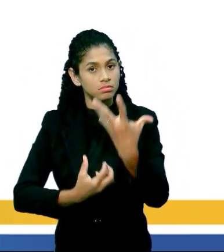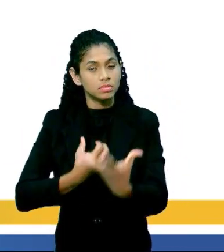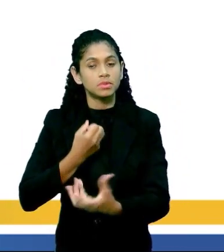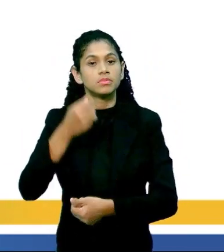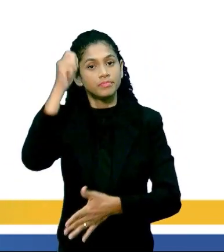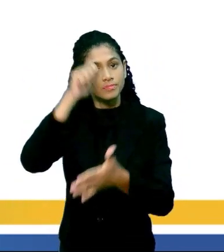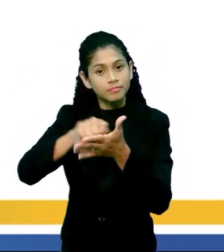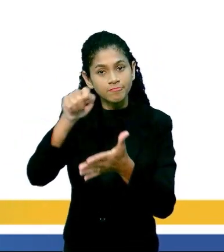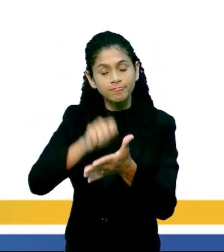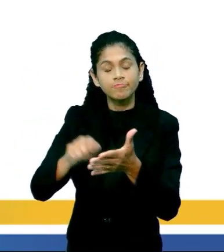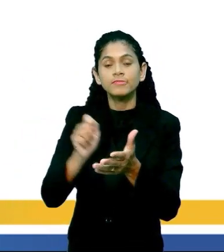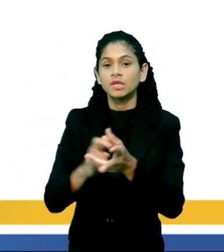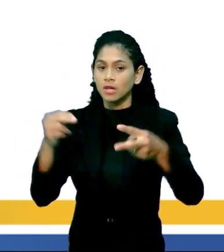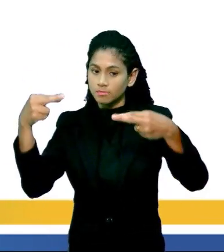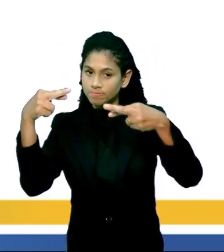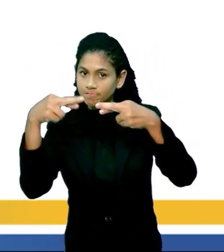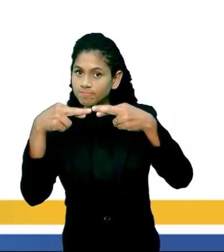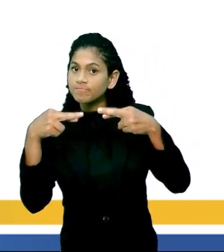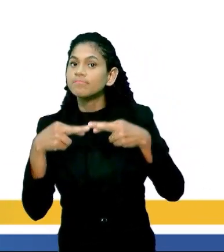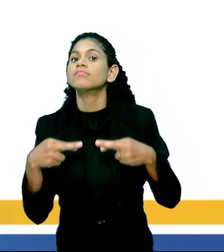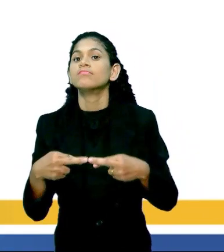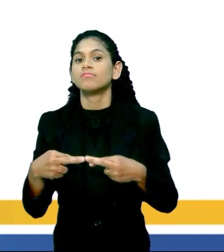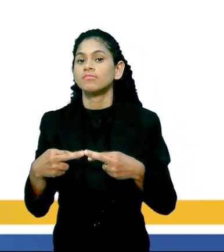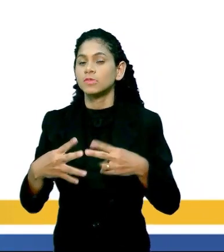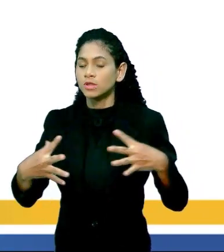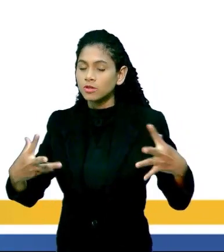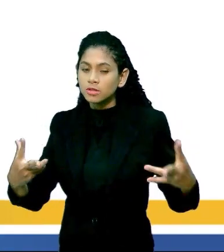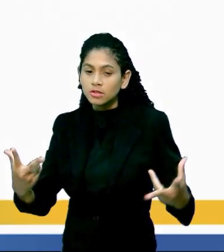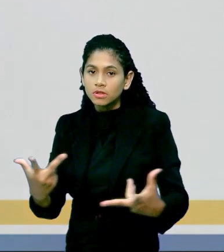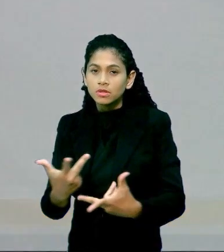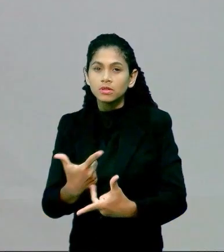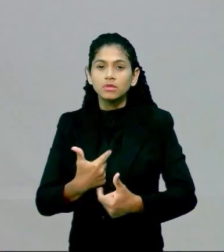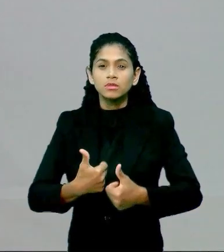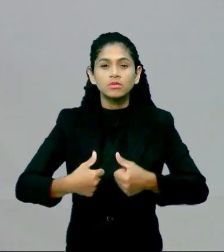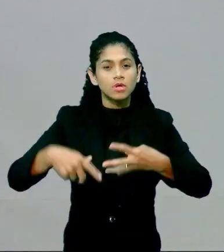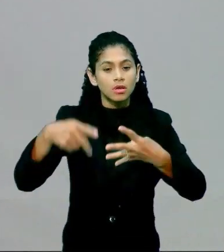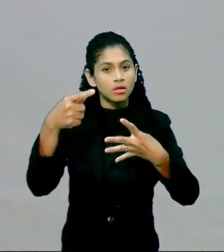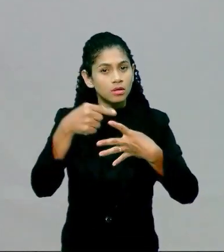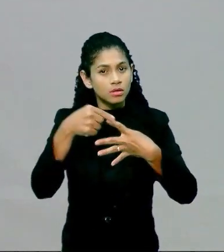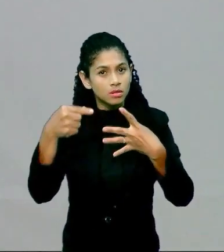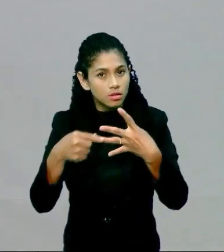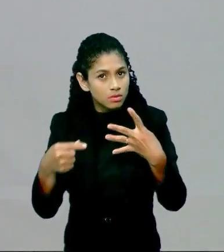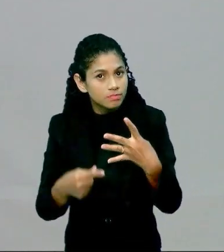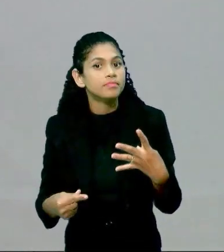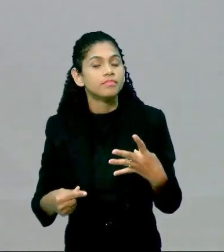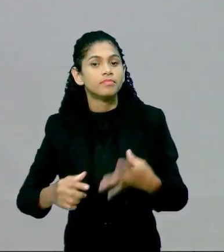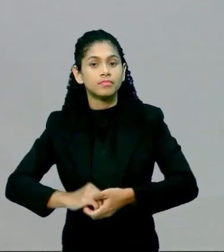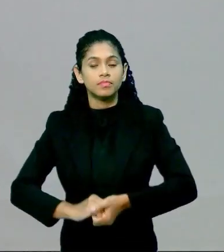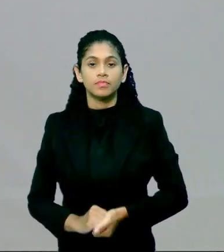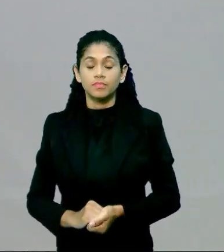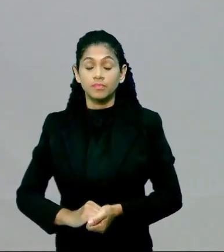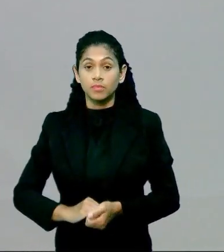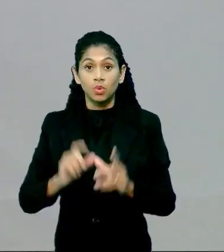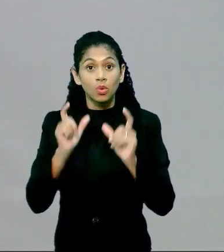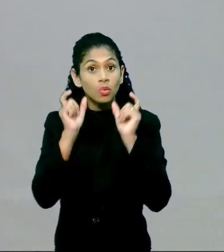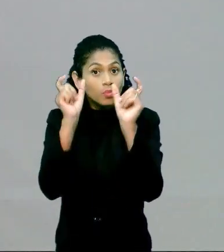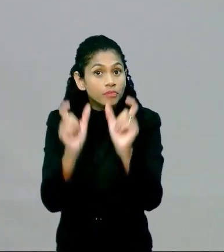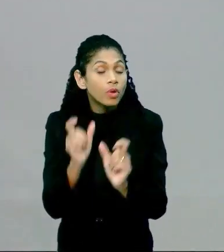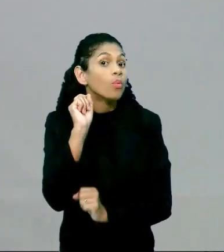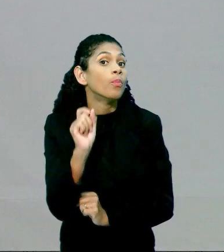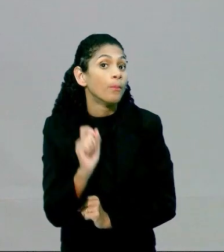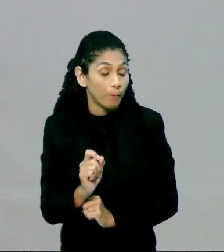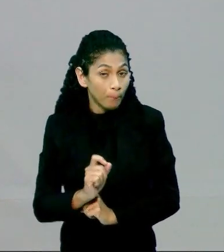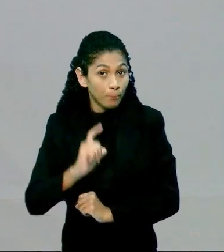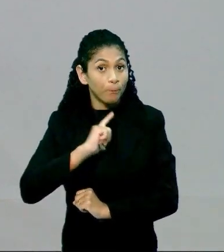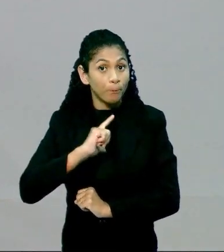popular, ricos em rimas e na perfeição métrica de seus versos. Então, o que a gente observa da literatura de cordel?